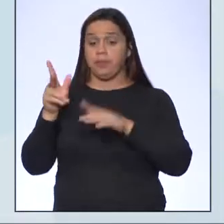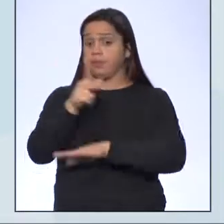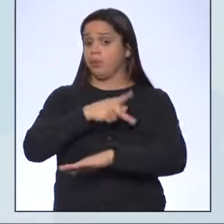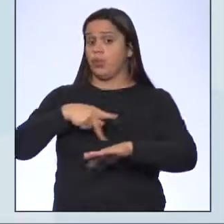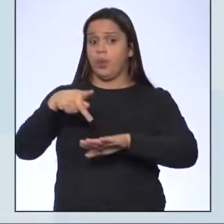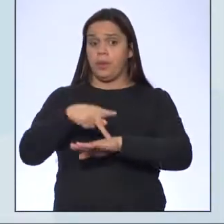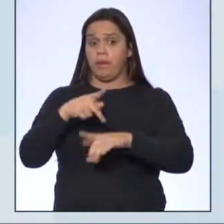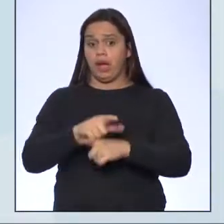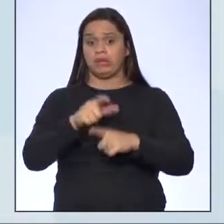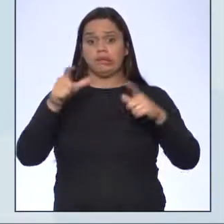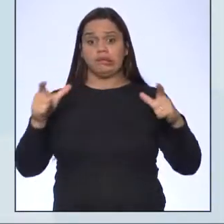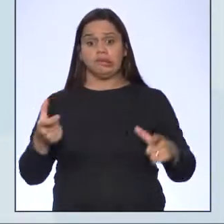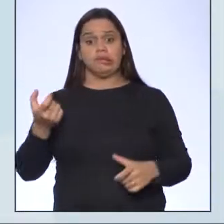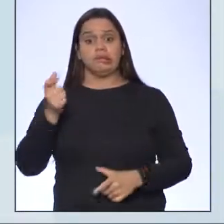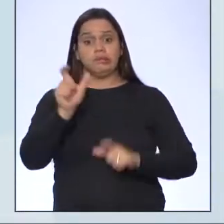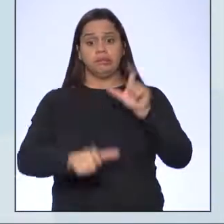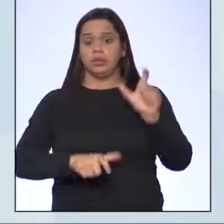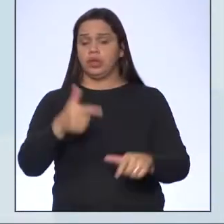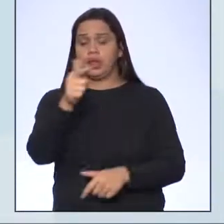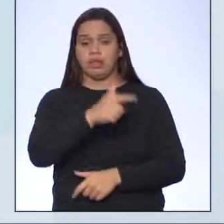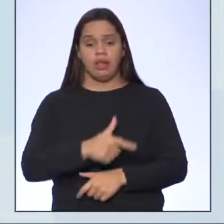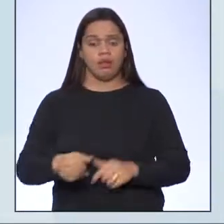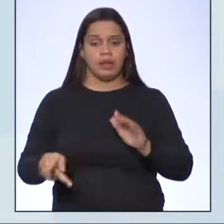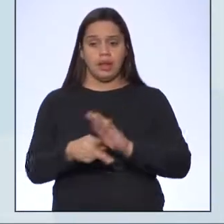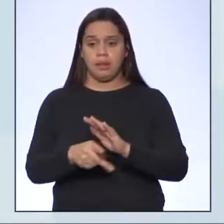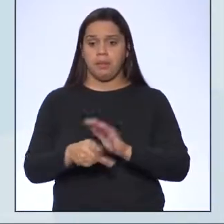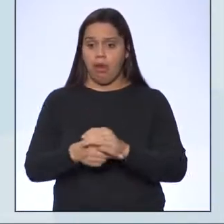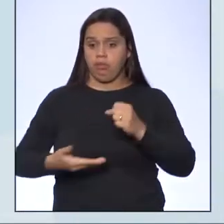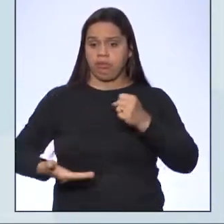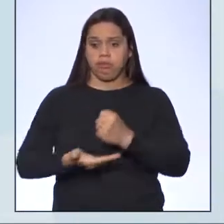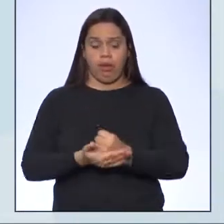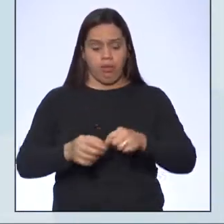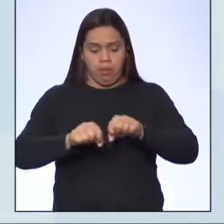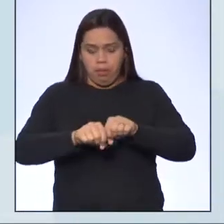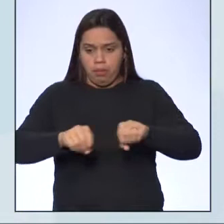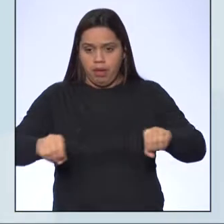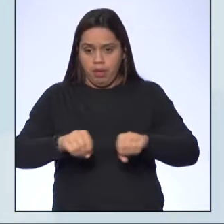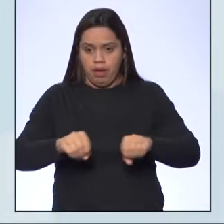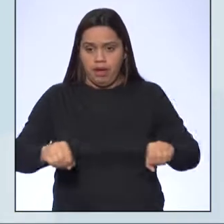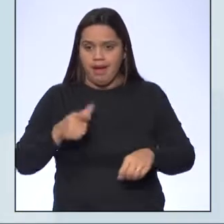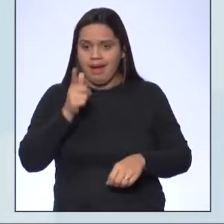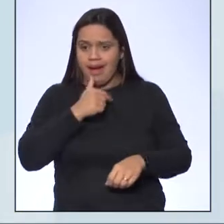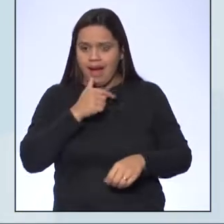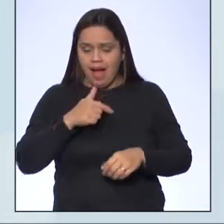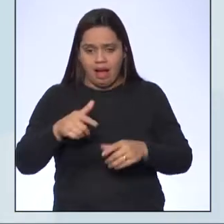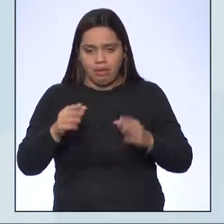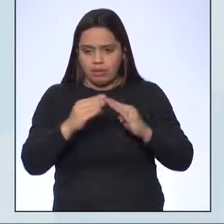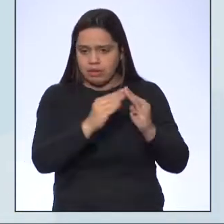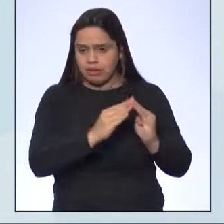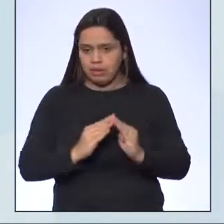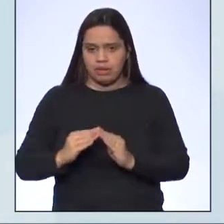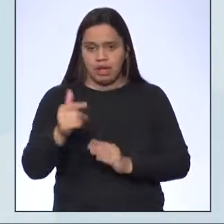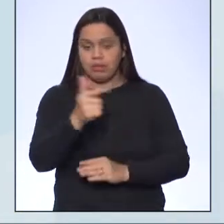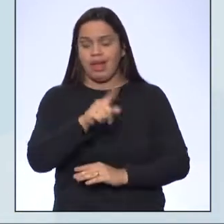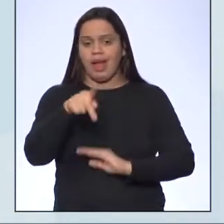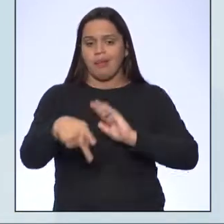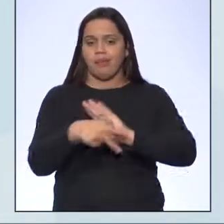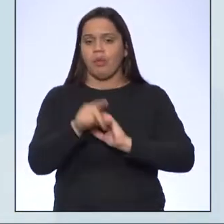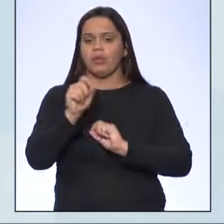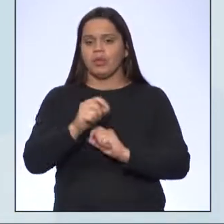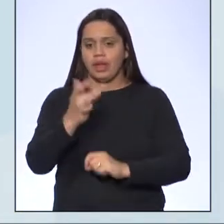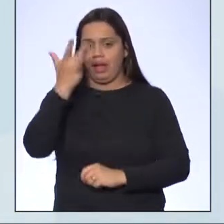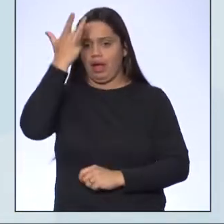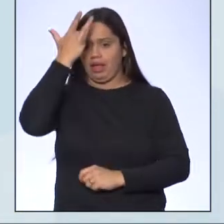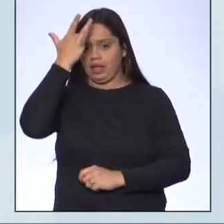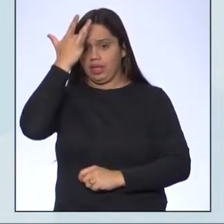pessoas vivendo sem acesso à infraestrutura de saneamento básico é a Índia, seguido